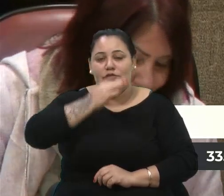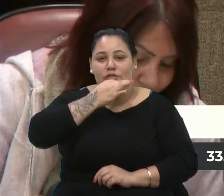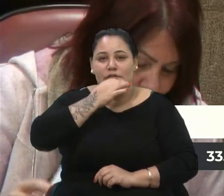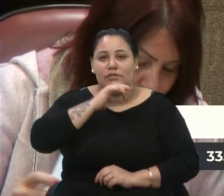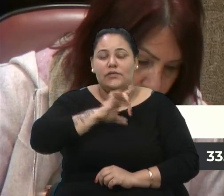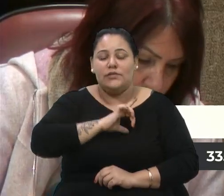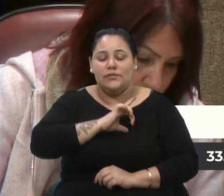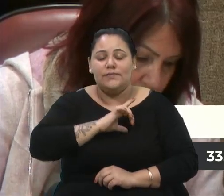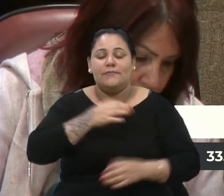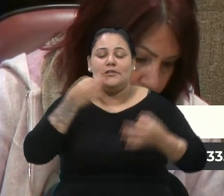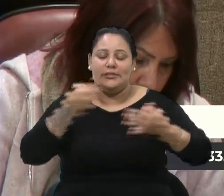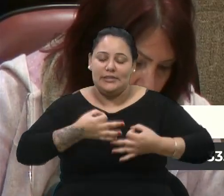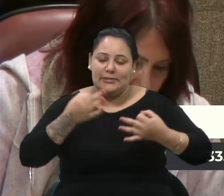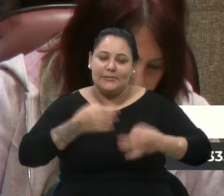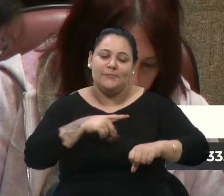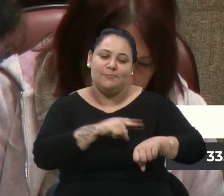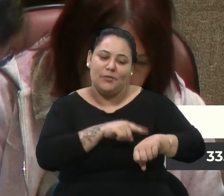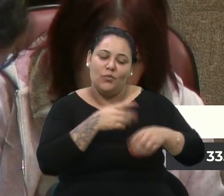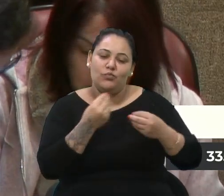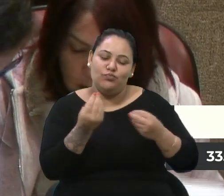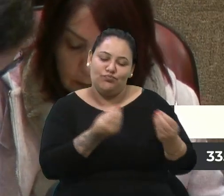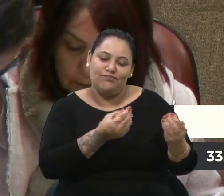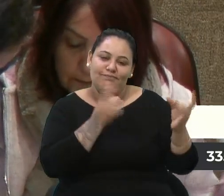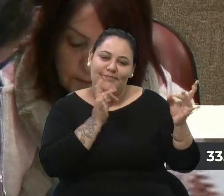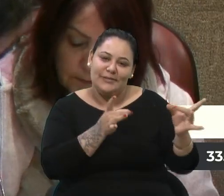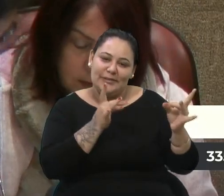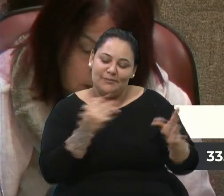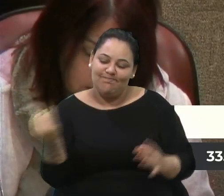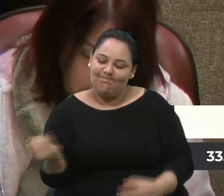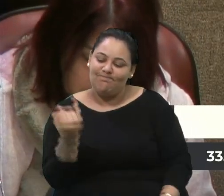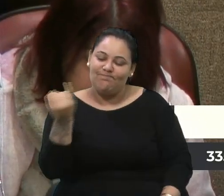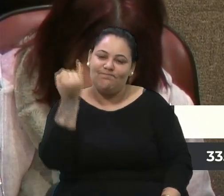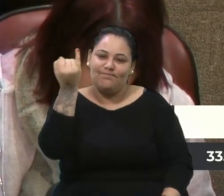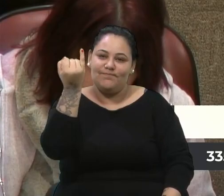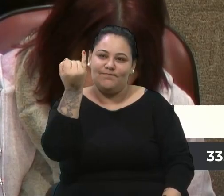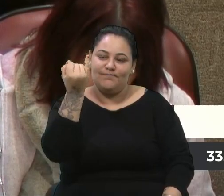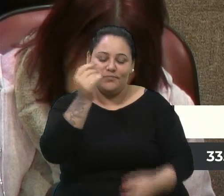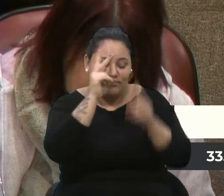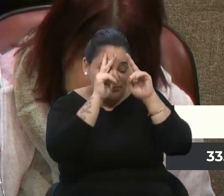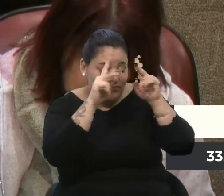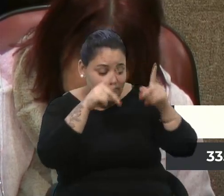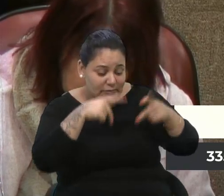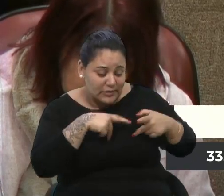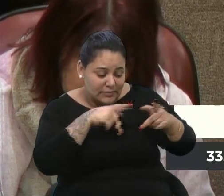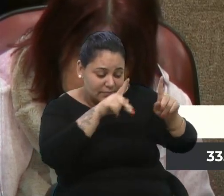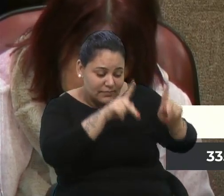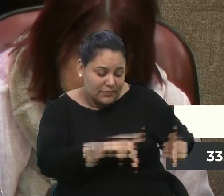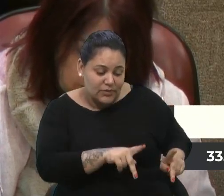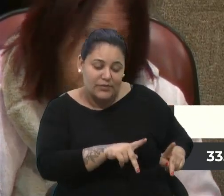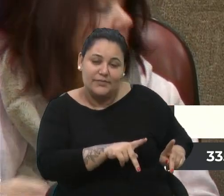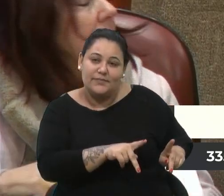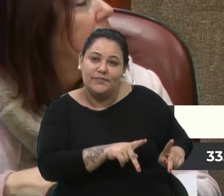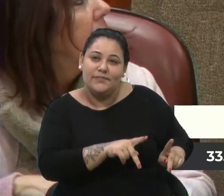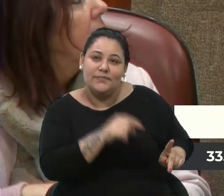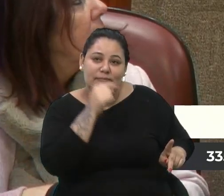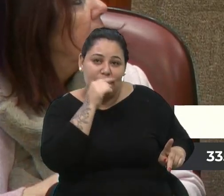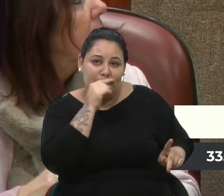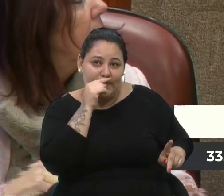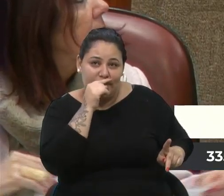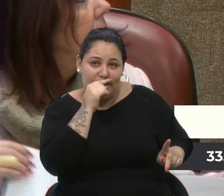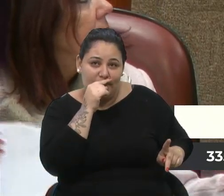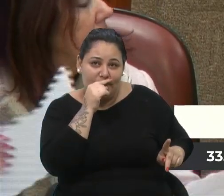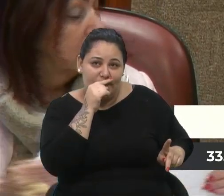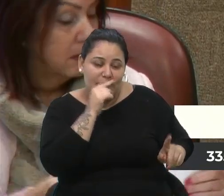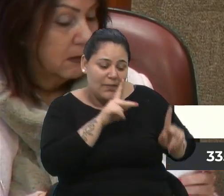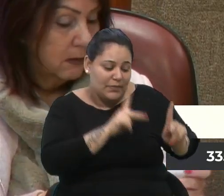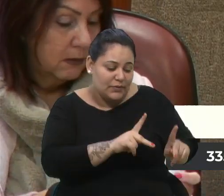ser um momento muito especial, muito importante, de reconhecimento a um farroupilhense que